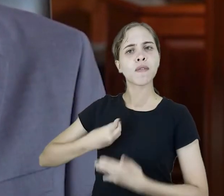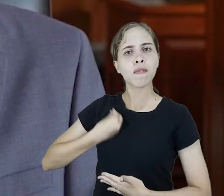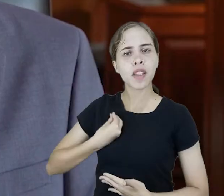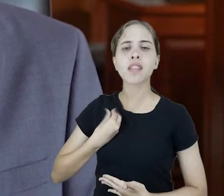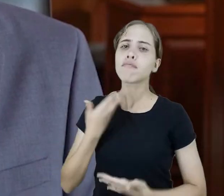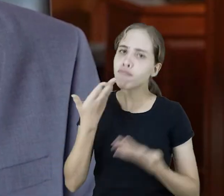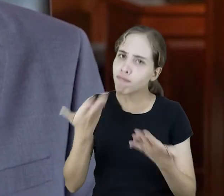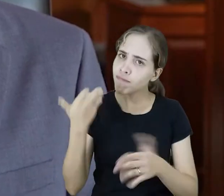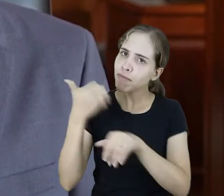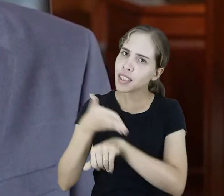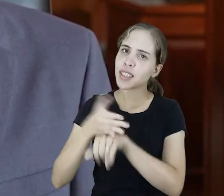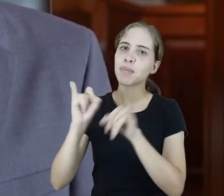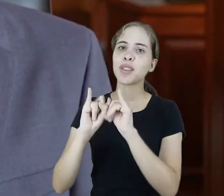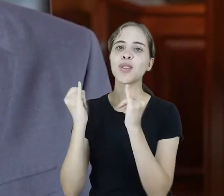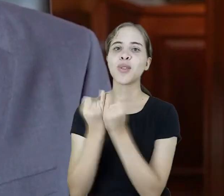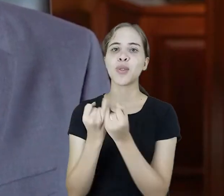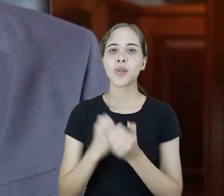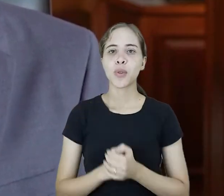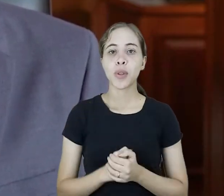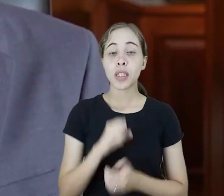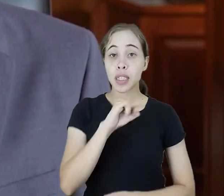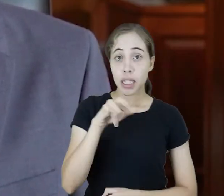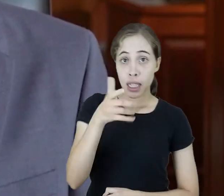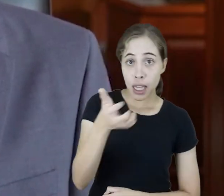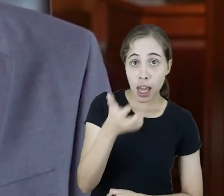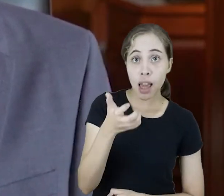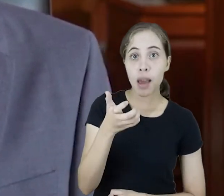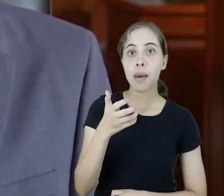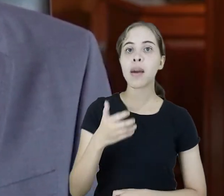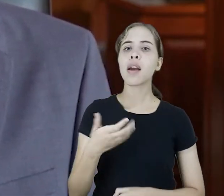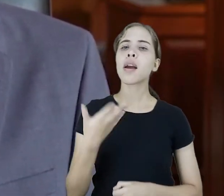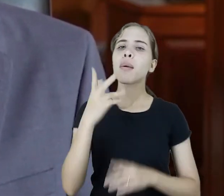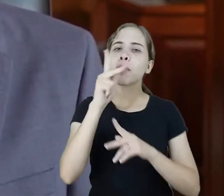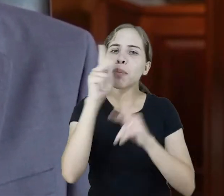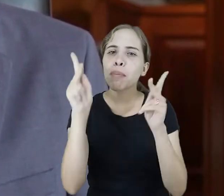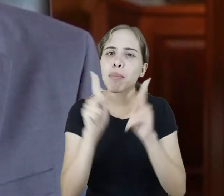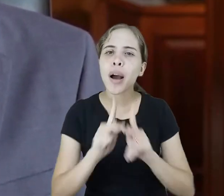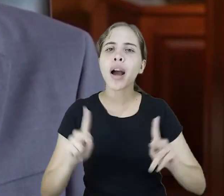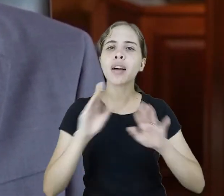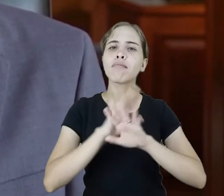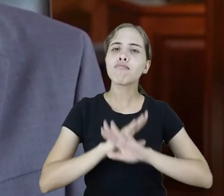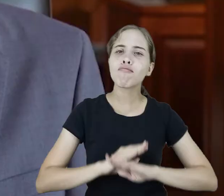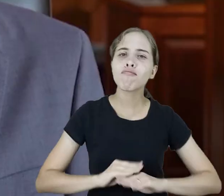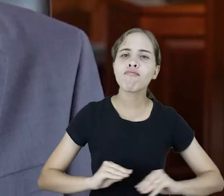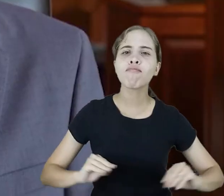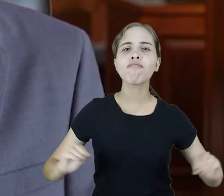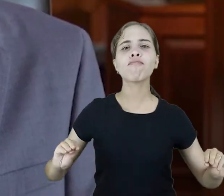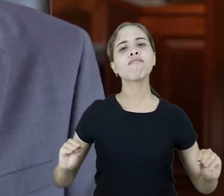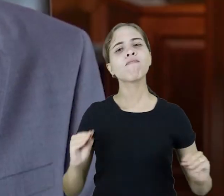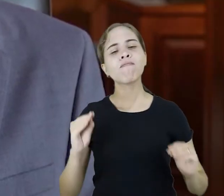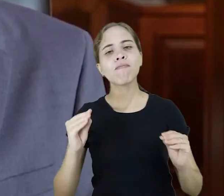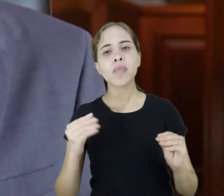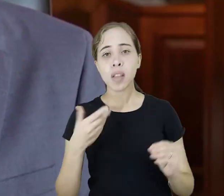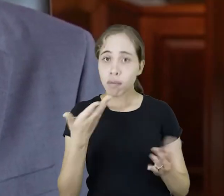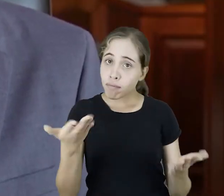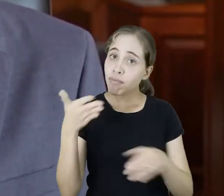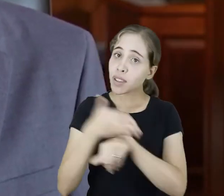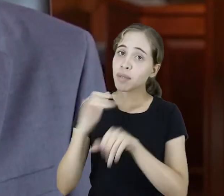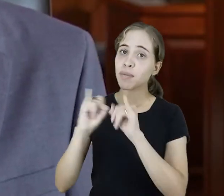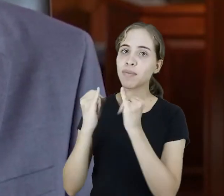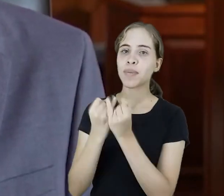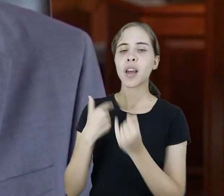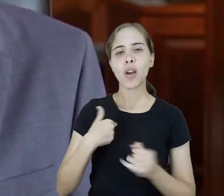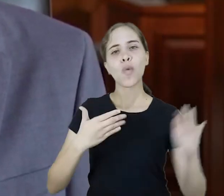Instituto. Se você quer ser um pacificador, frequente o Instituto. Eu